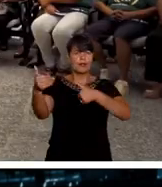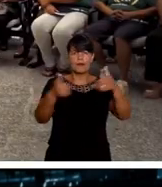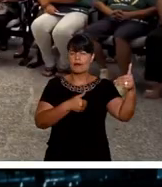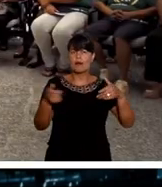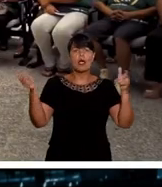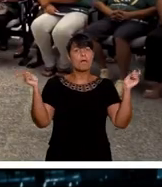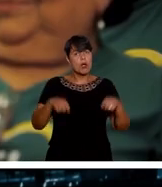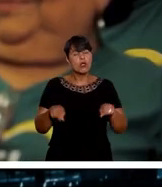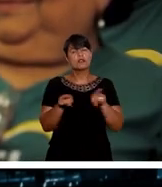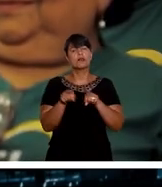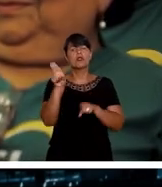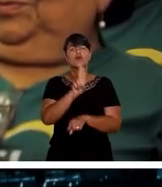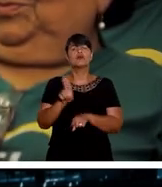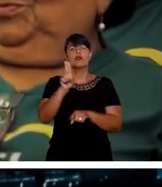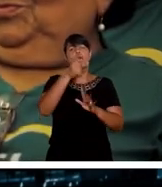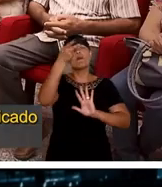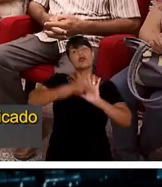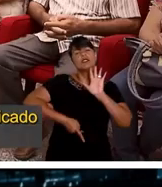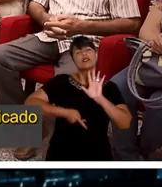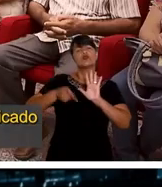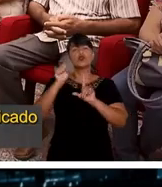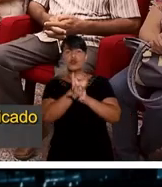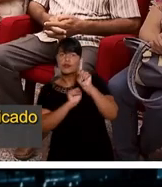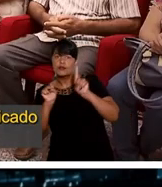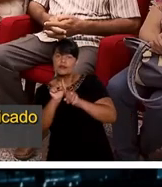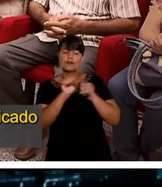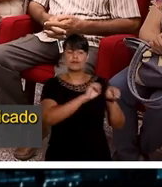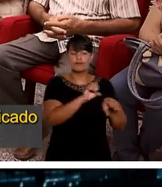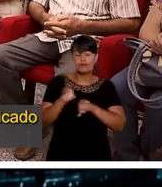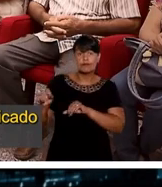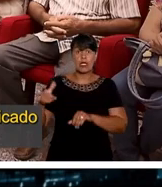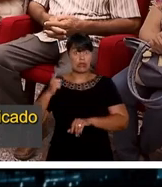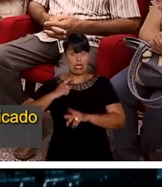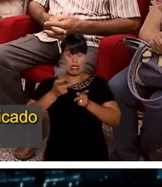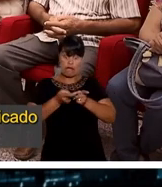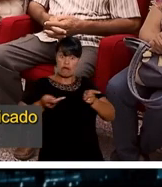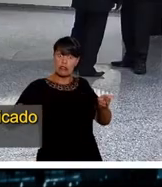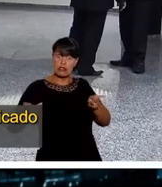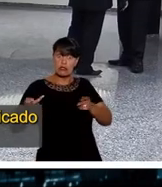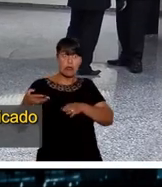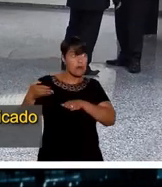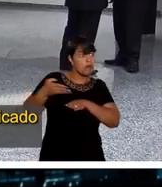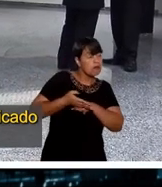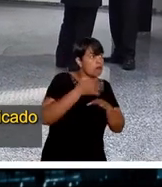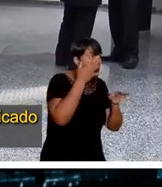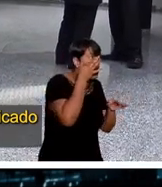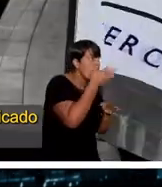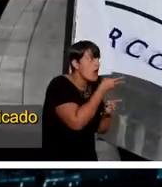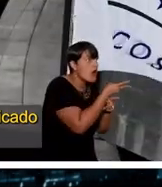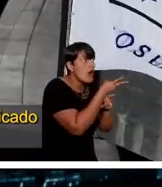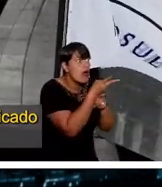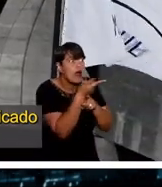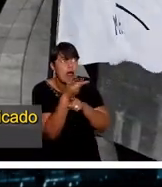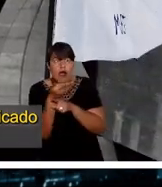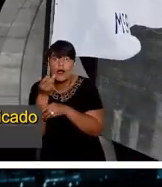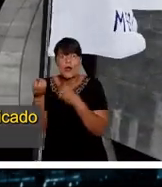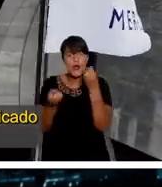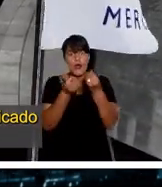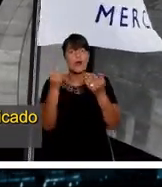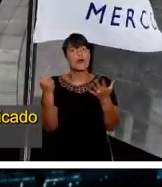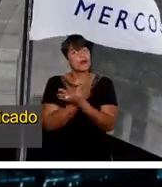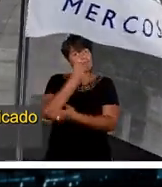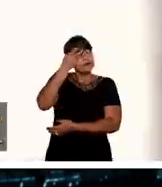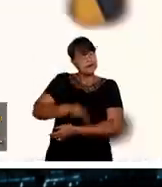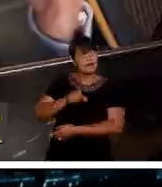projetos sociais e educativos. As visitas guiadas mostram a um público diversificado o funcionamento do